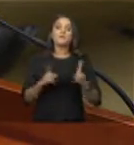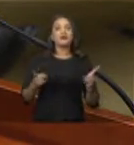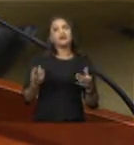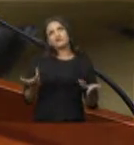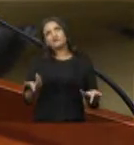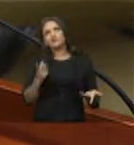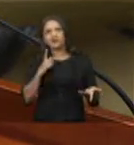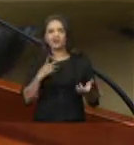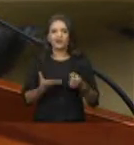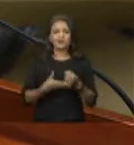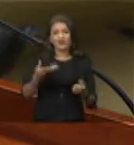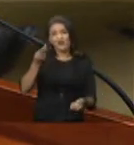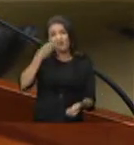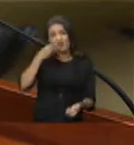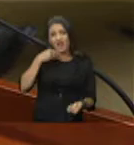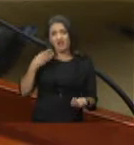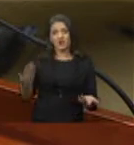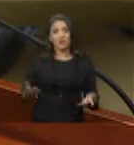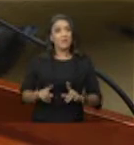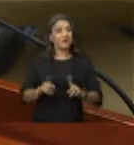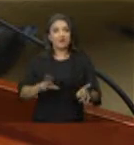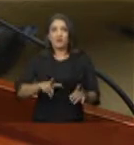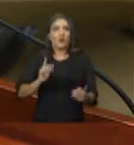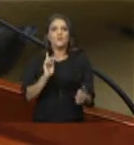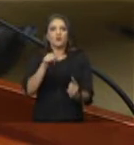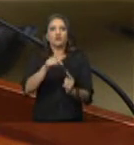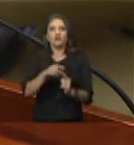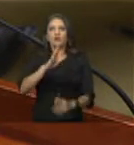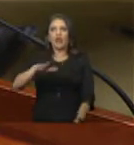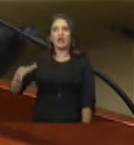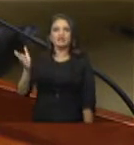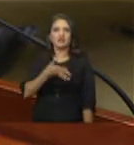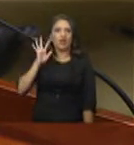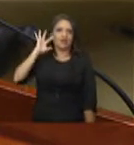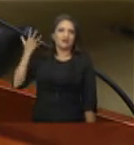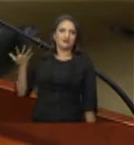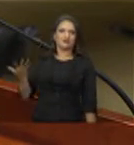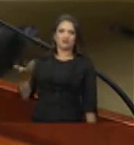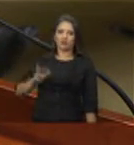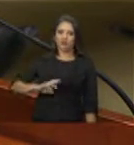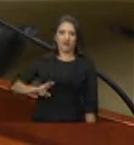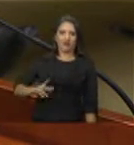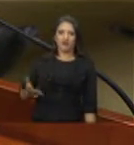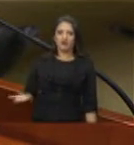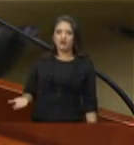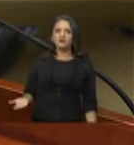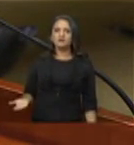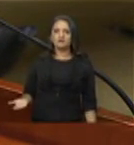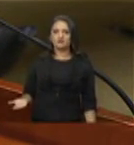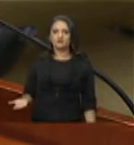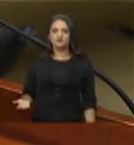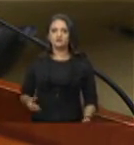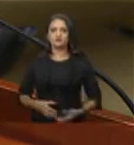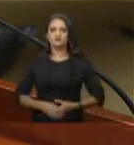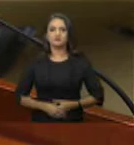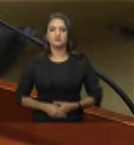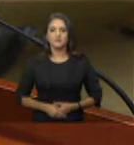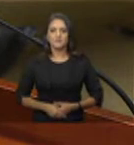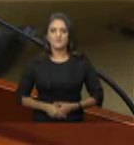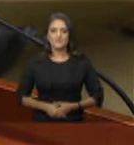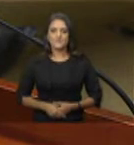não esgotante não é a causa para rescindir uma decisão não é objeto de uma ação